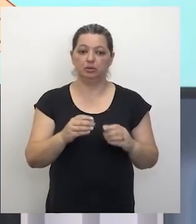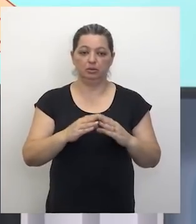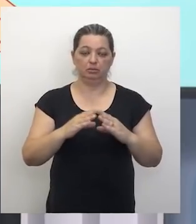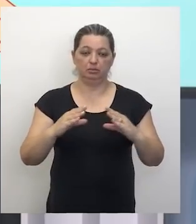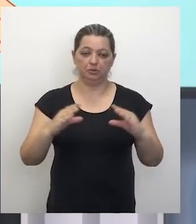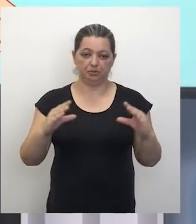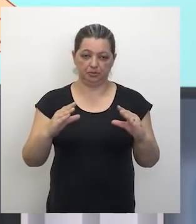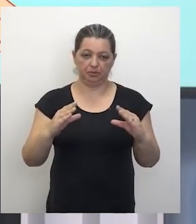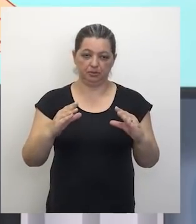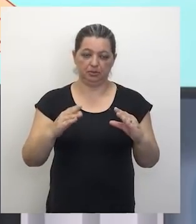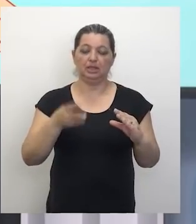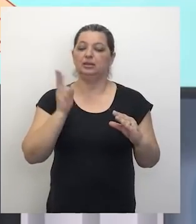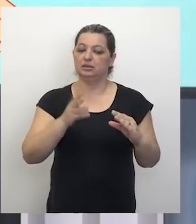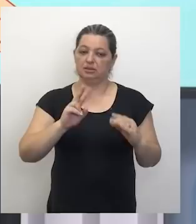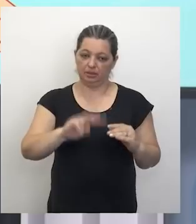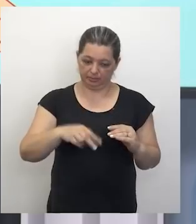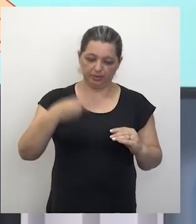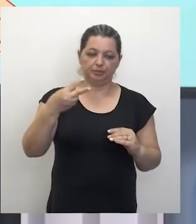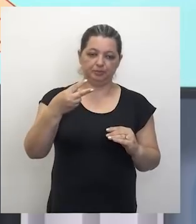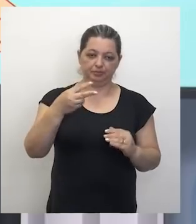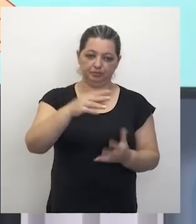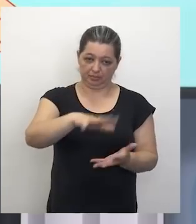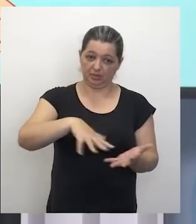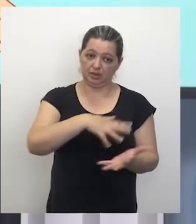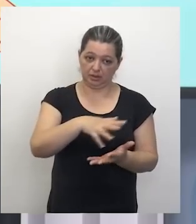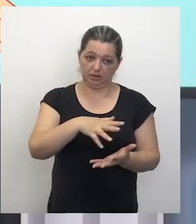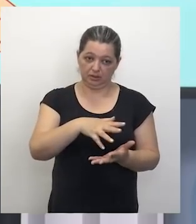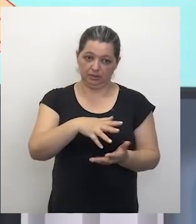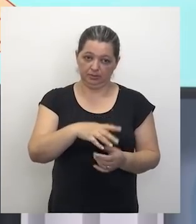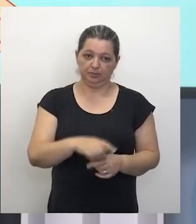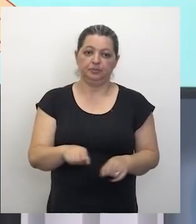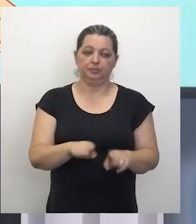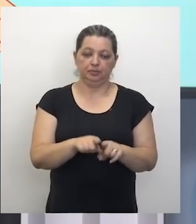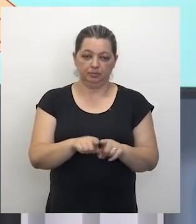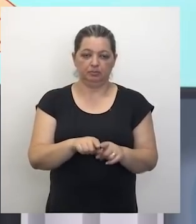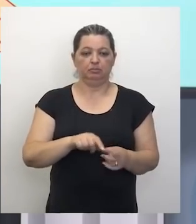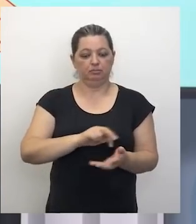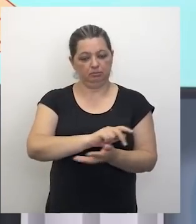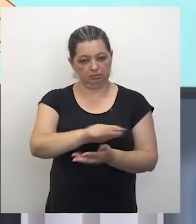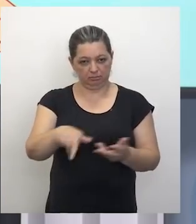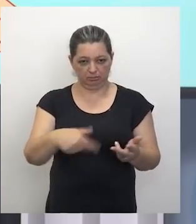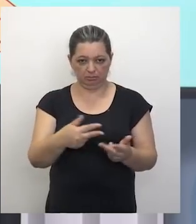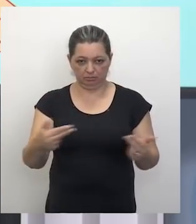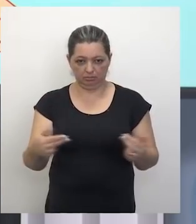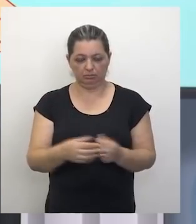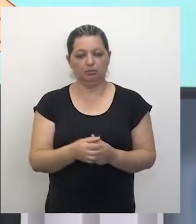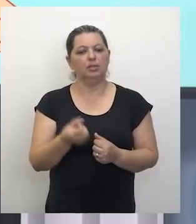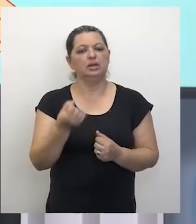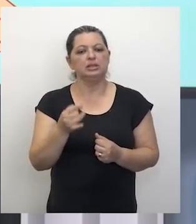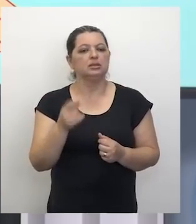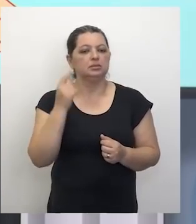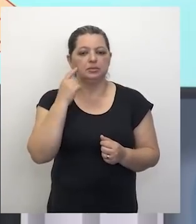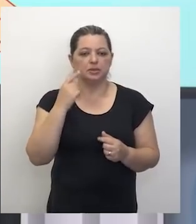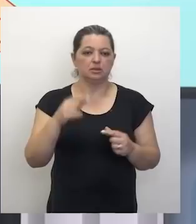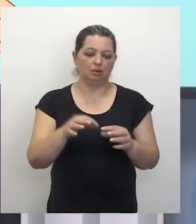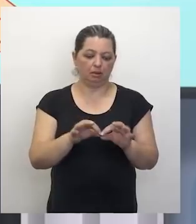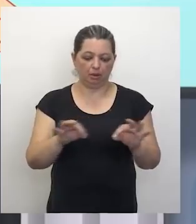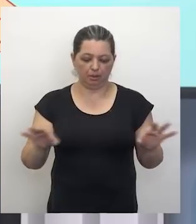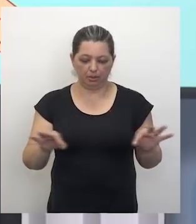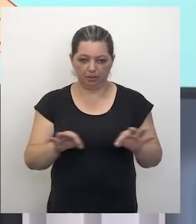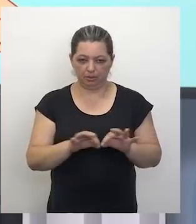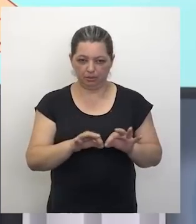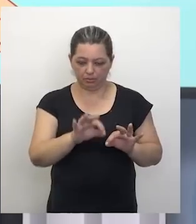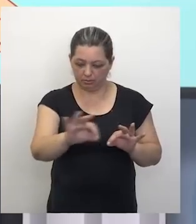ser sempre elevado ao quadrado no caso da área, inclusive para a circunferência, tá bom? Se você dobrar o raio, a área, né,